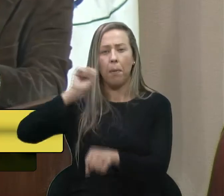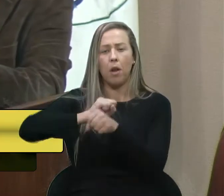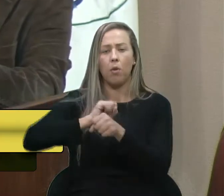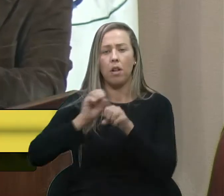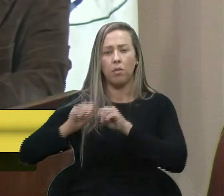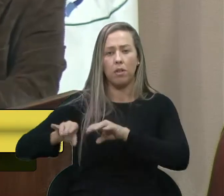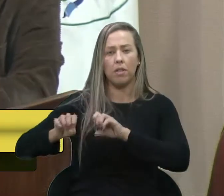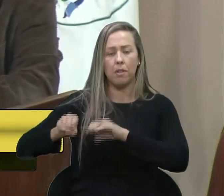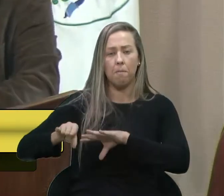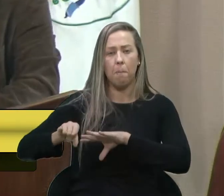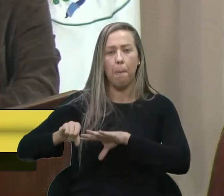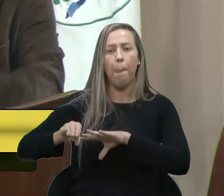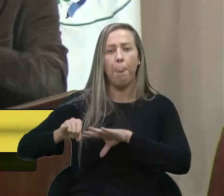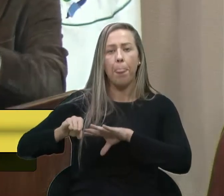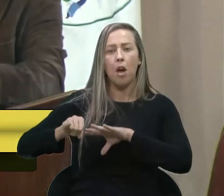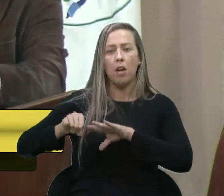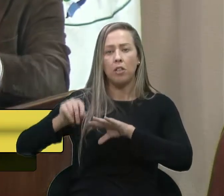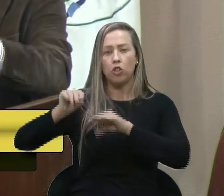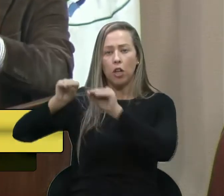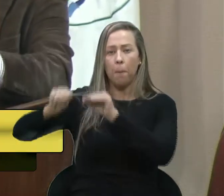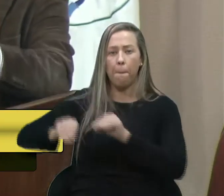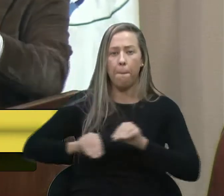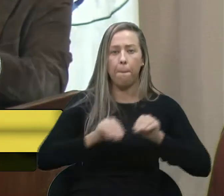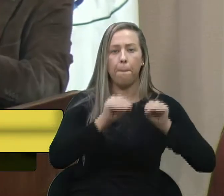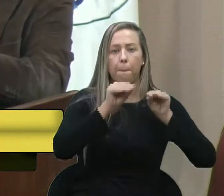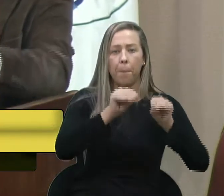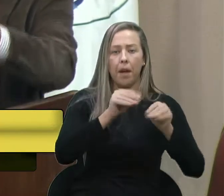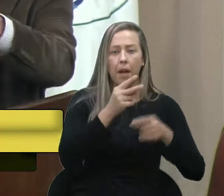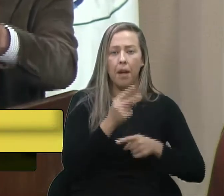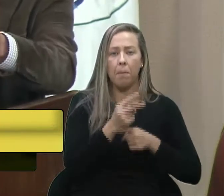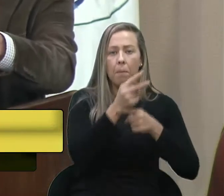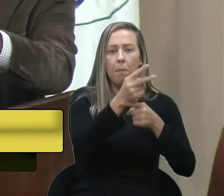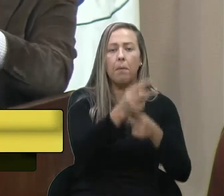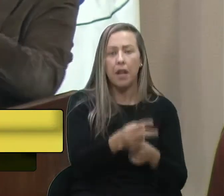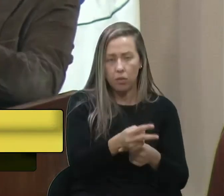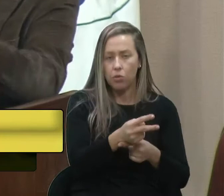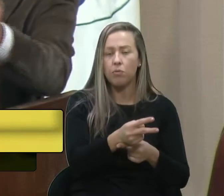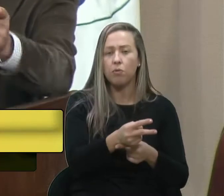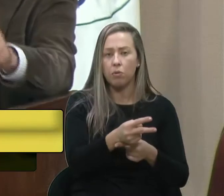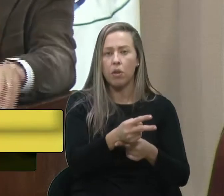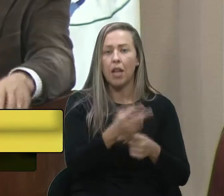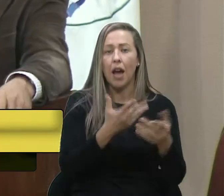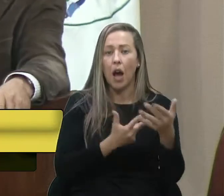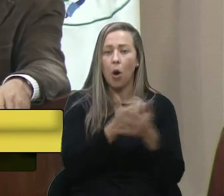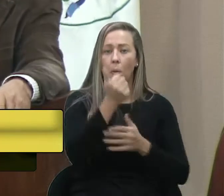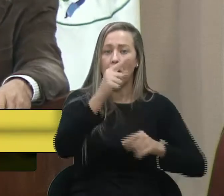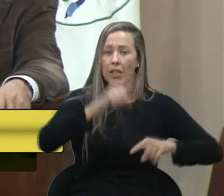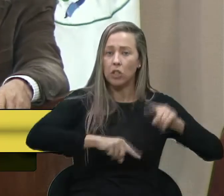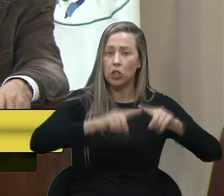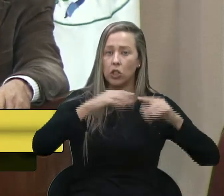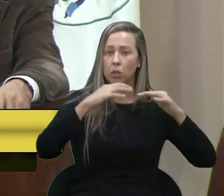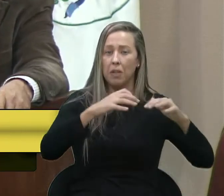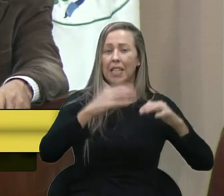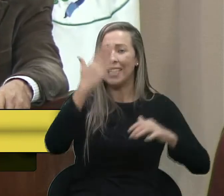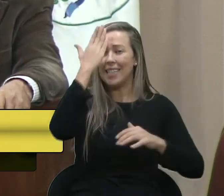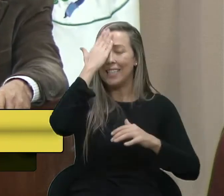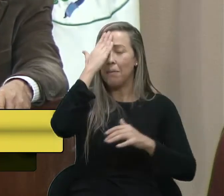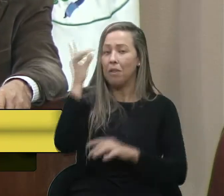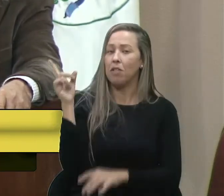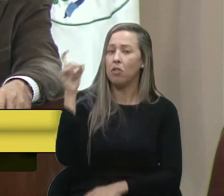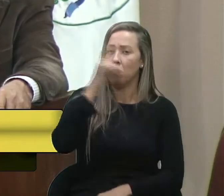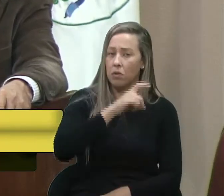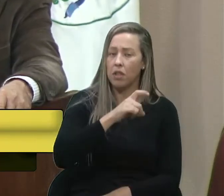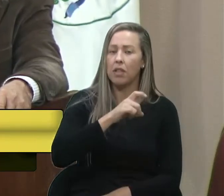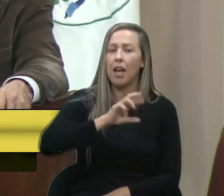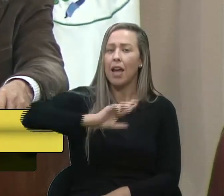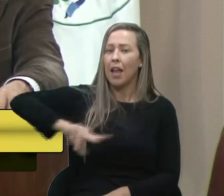educação, que foi direcionado este empréstimo em cima da compra de máquinas, sabendo da dificuldade. E